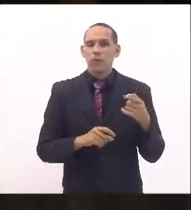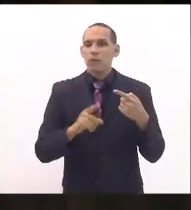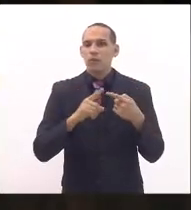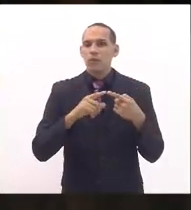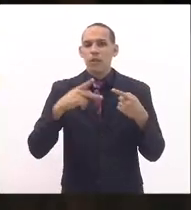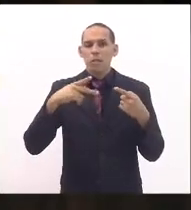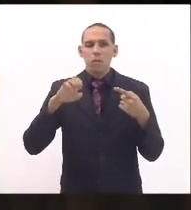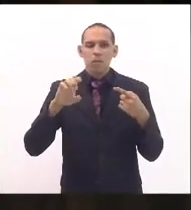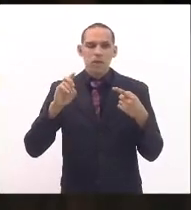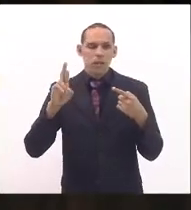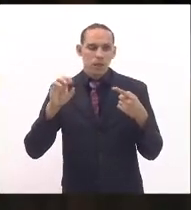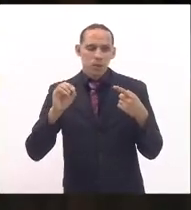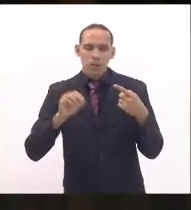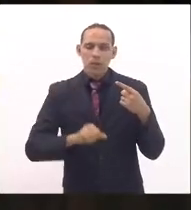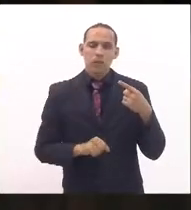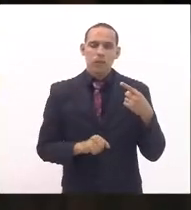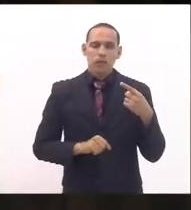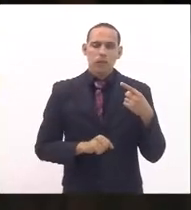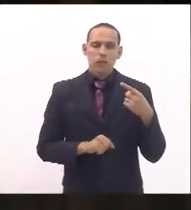deputado Pedro Ricardo,